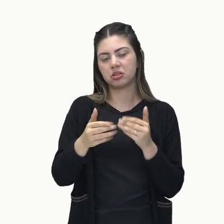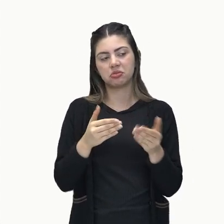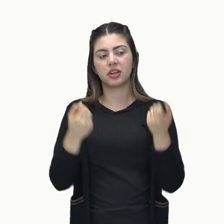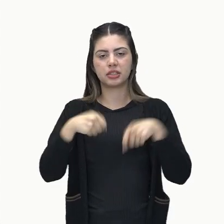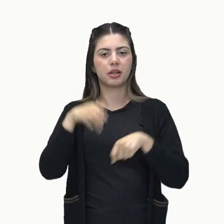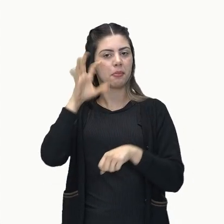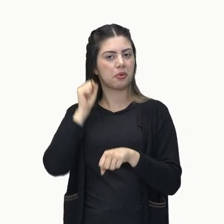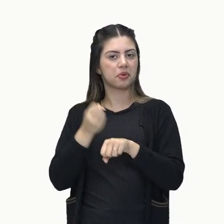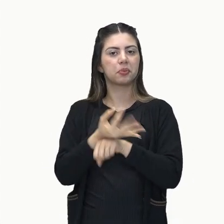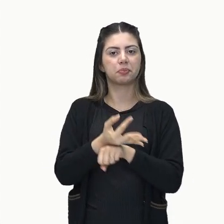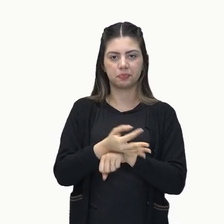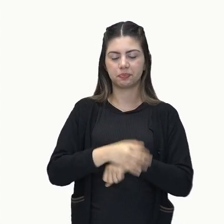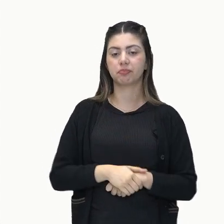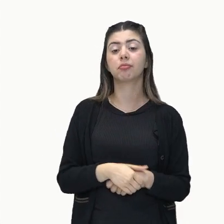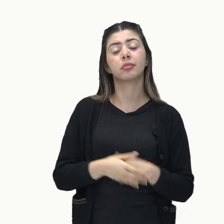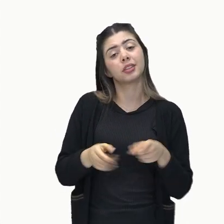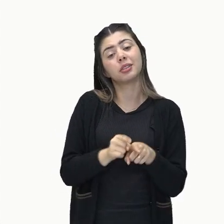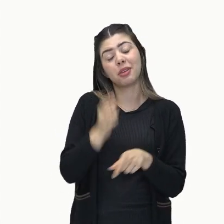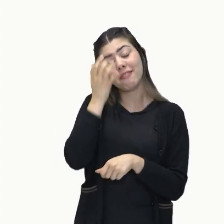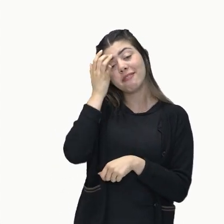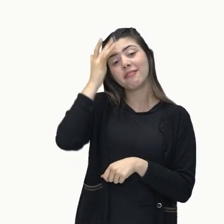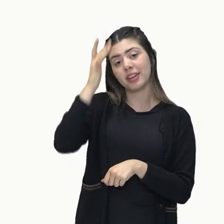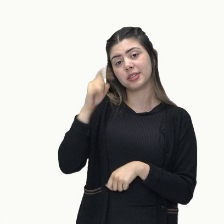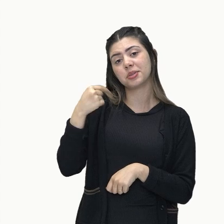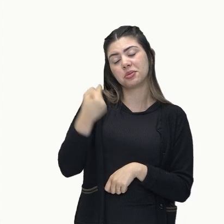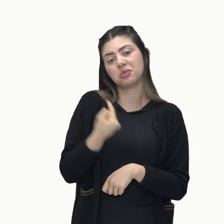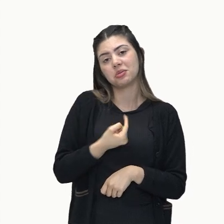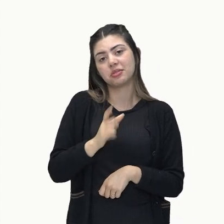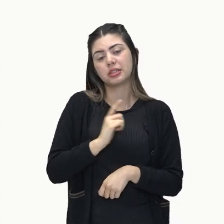quiserem. Pela facilidade também, né, pelo aquilo que a gente tem,